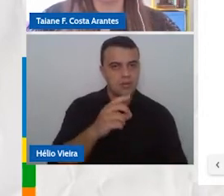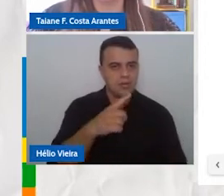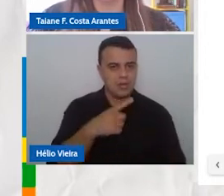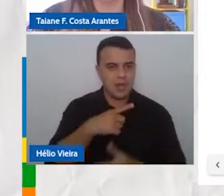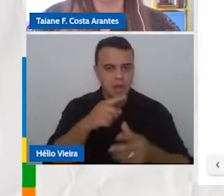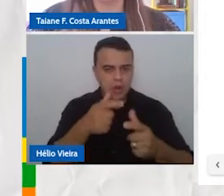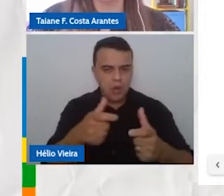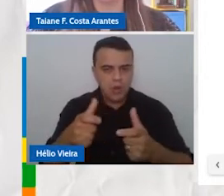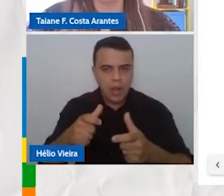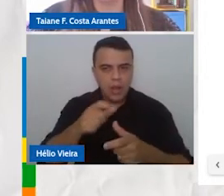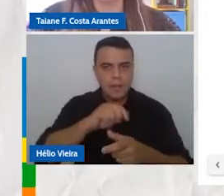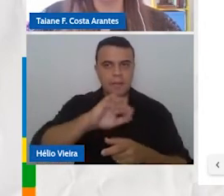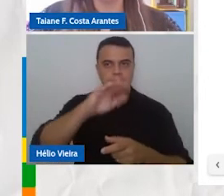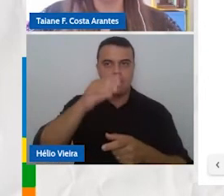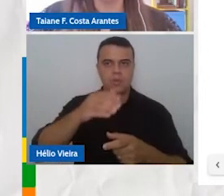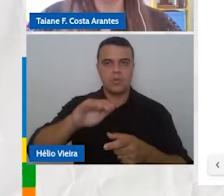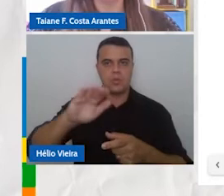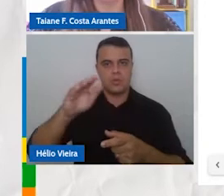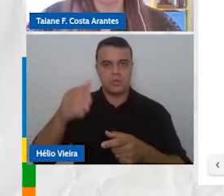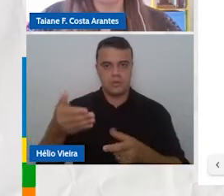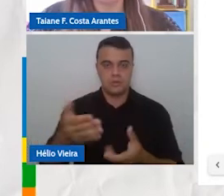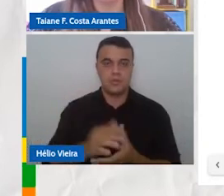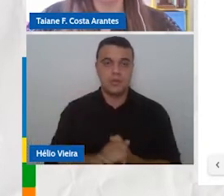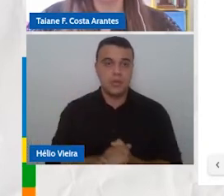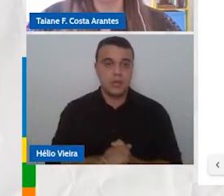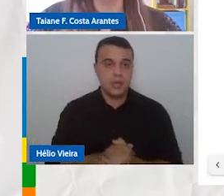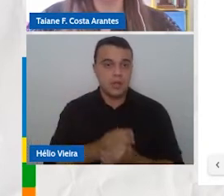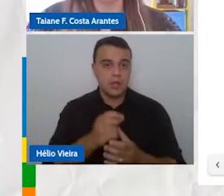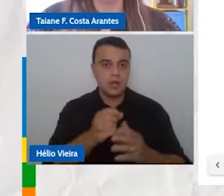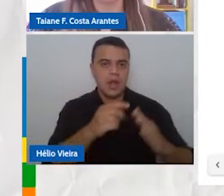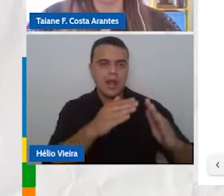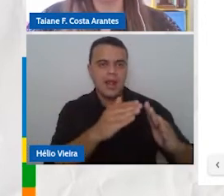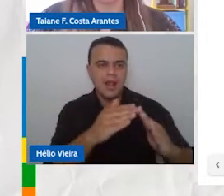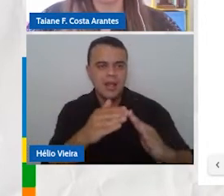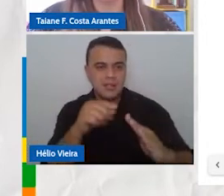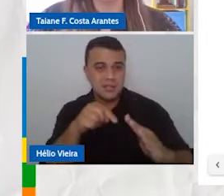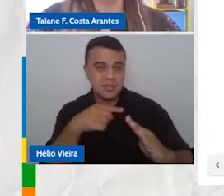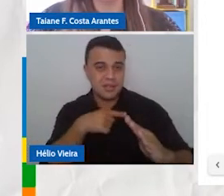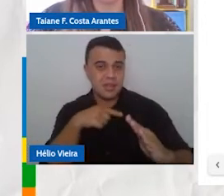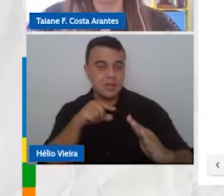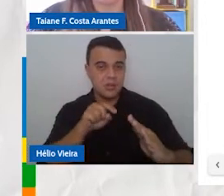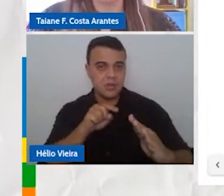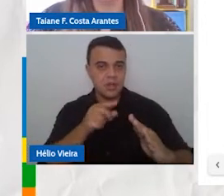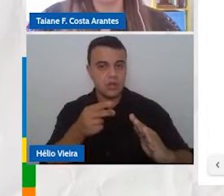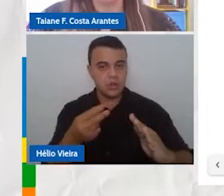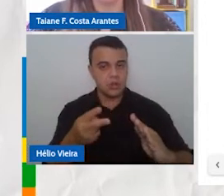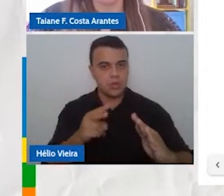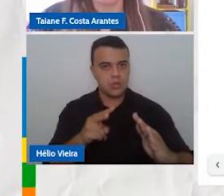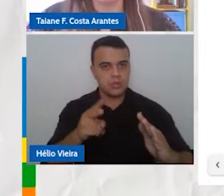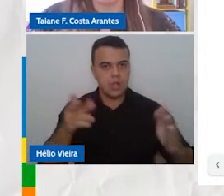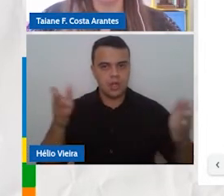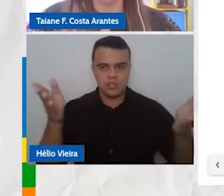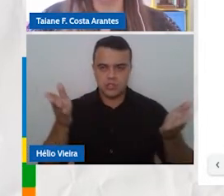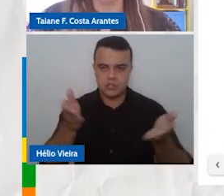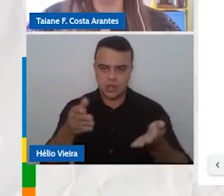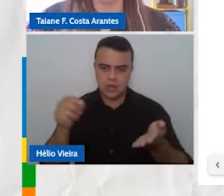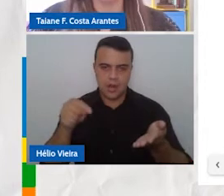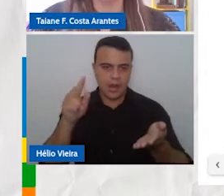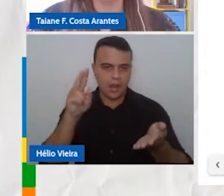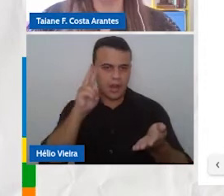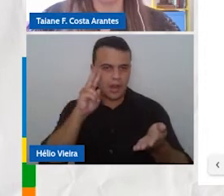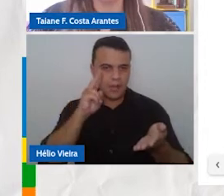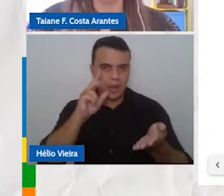terrenos montanhosos. Os casarios estão distribuídos em duas diagonais que remetem